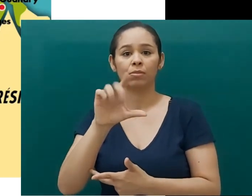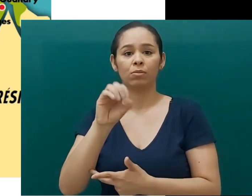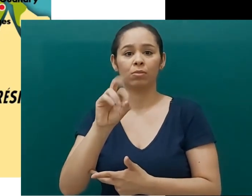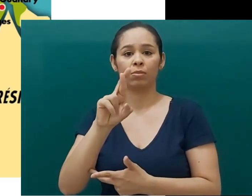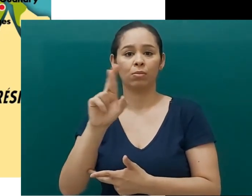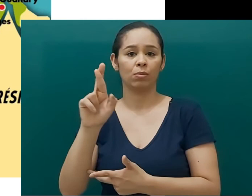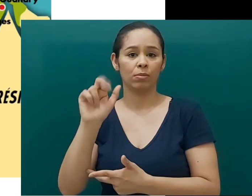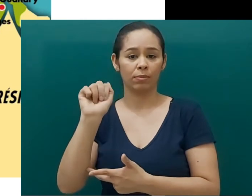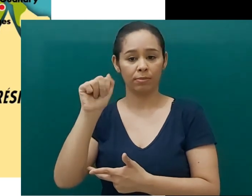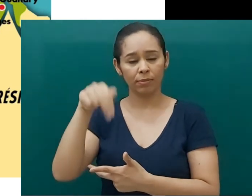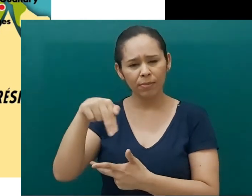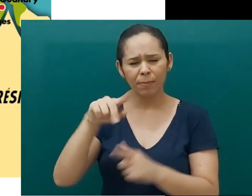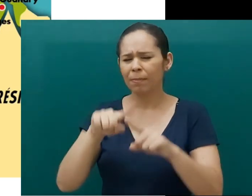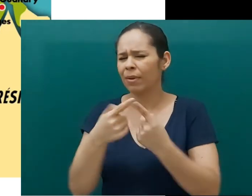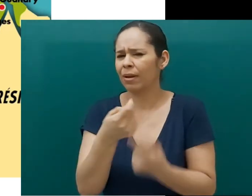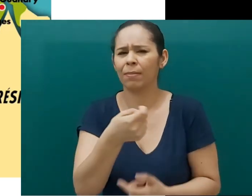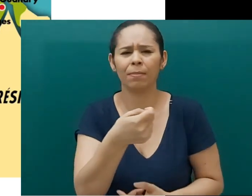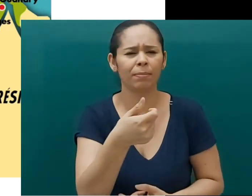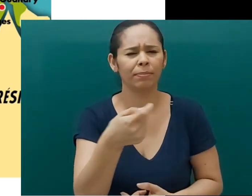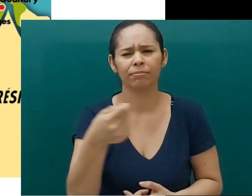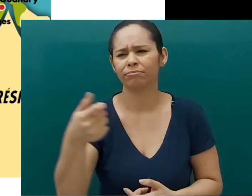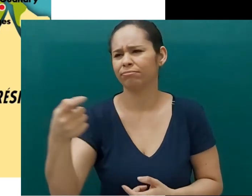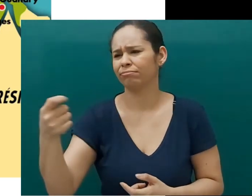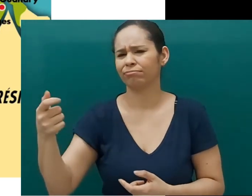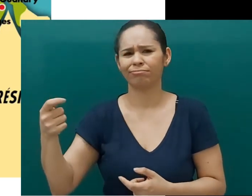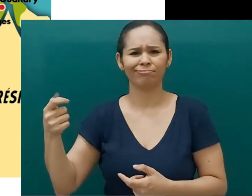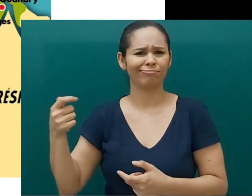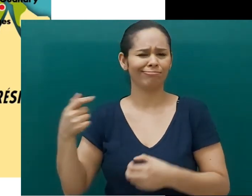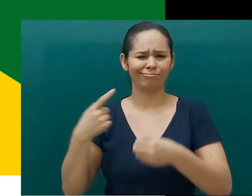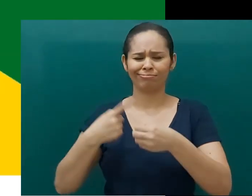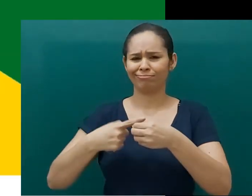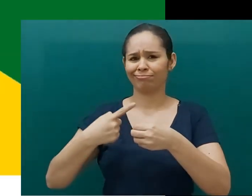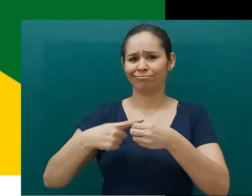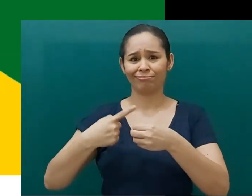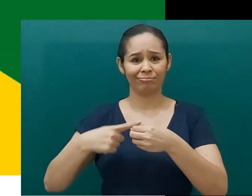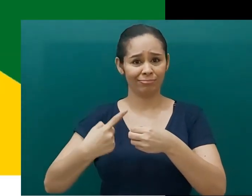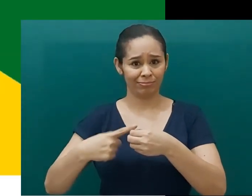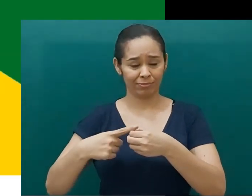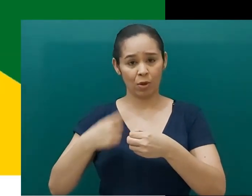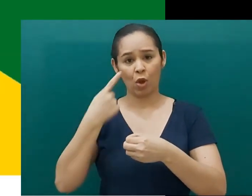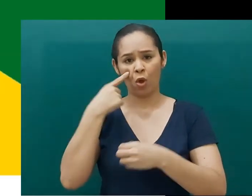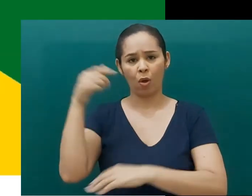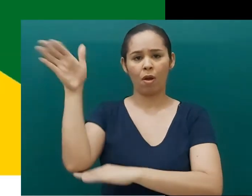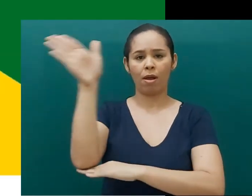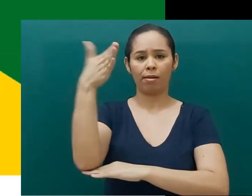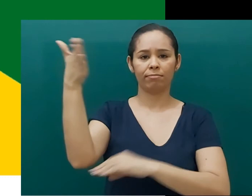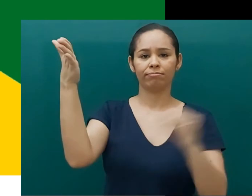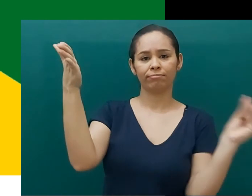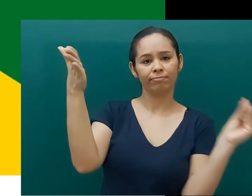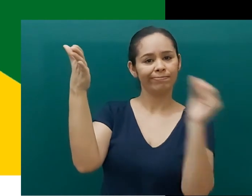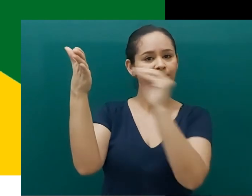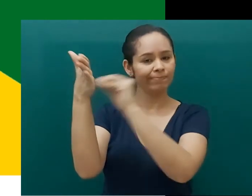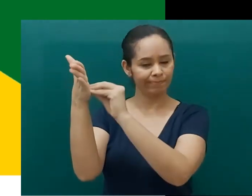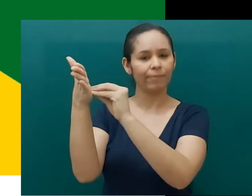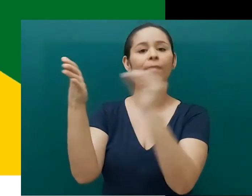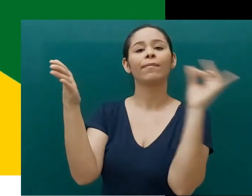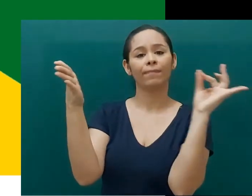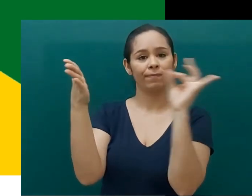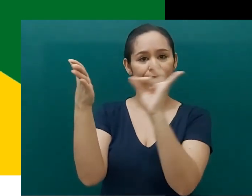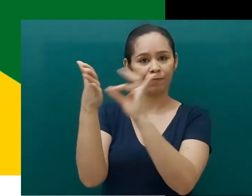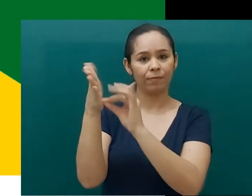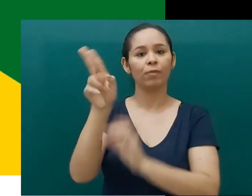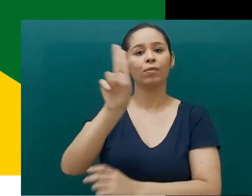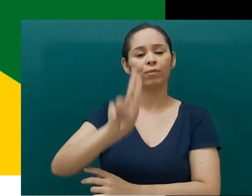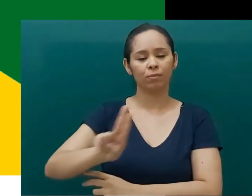pouquíssimas ali no meio da floresta, né? Essa é a bandeira oficial da